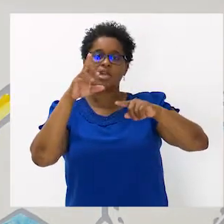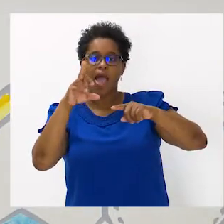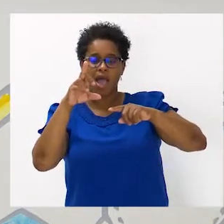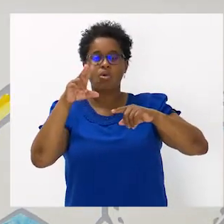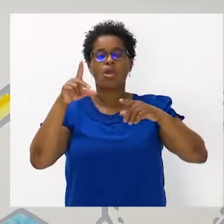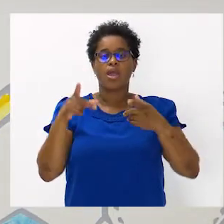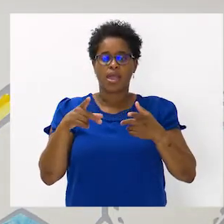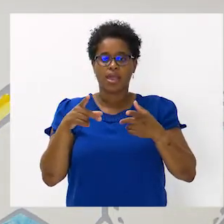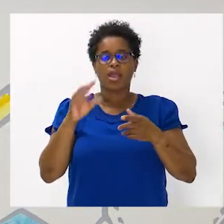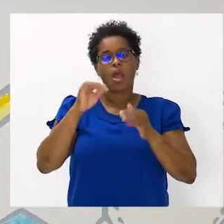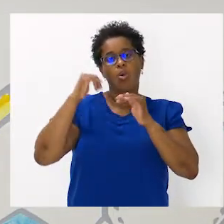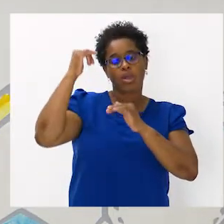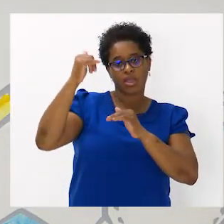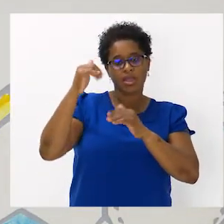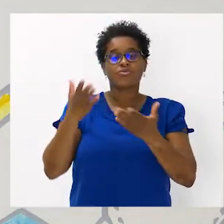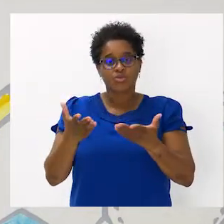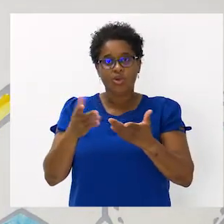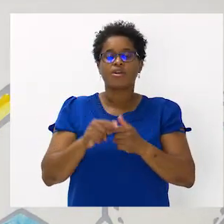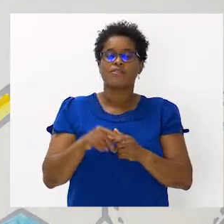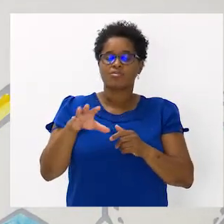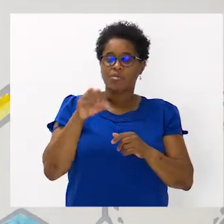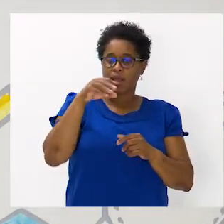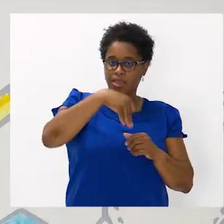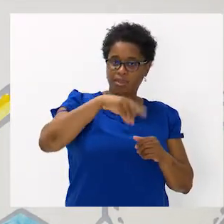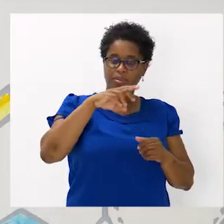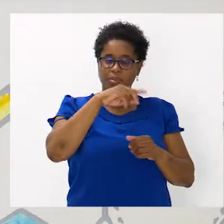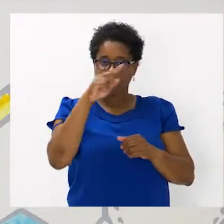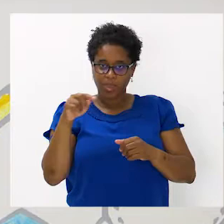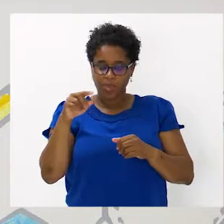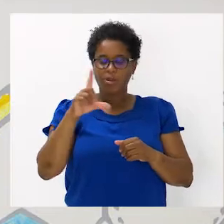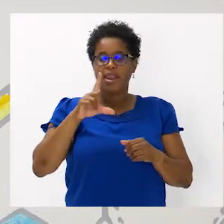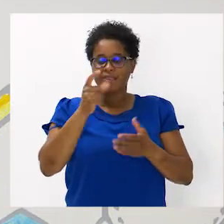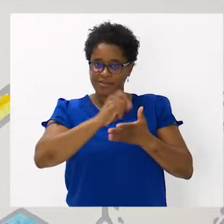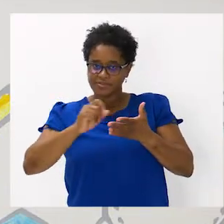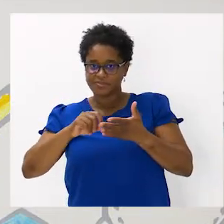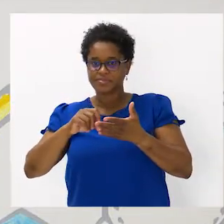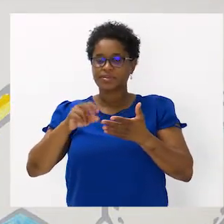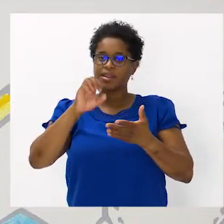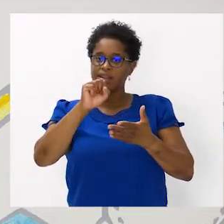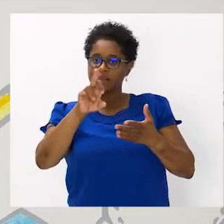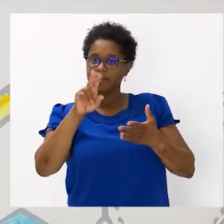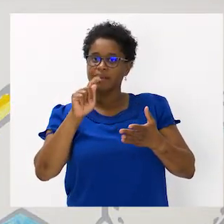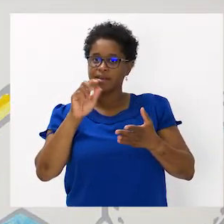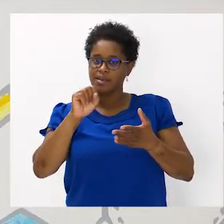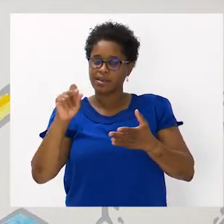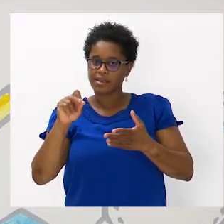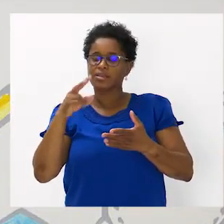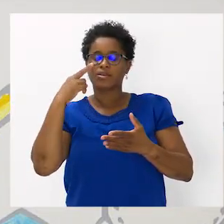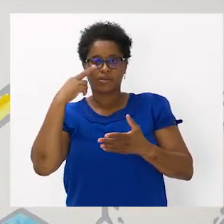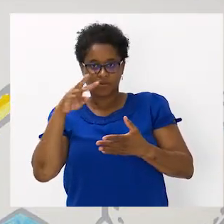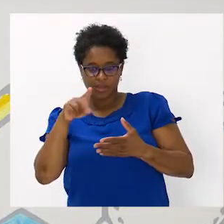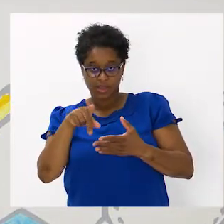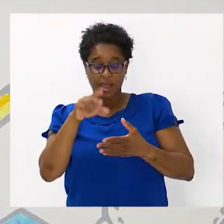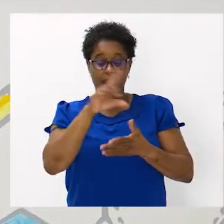ao quadrado, ok? Então vamos pegar aqui, π é uma letra grega, não é? Vocês podem ver, ler-se